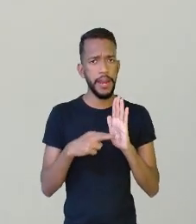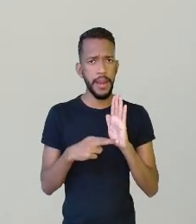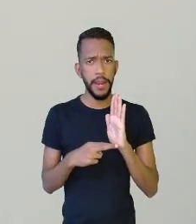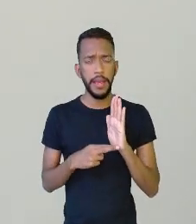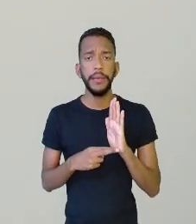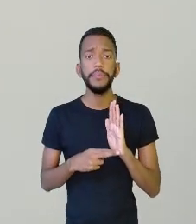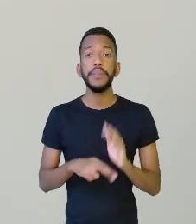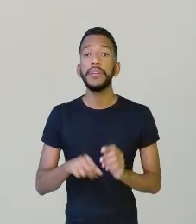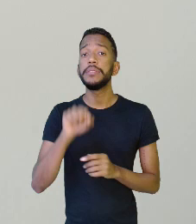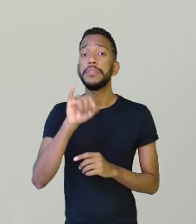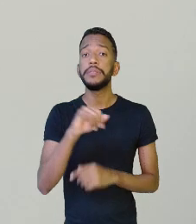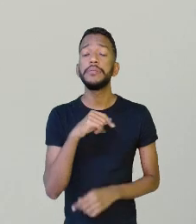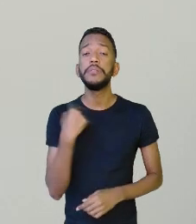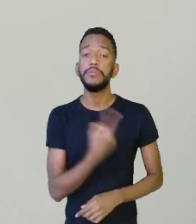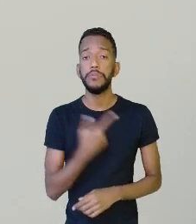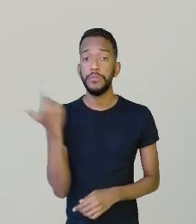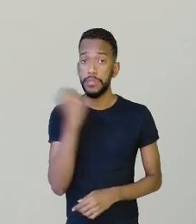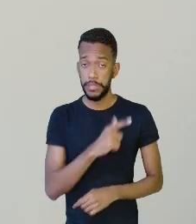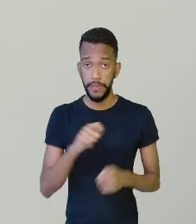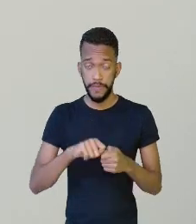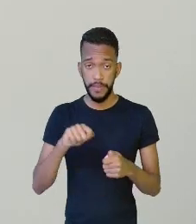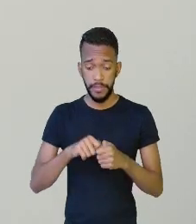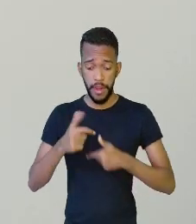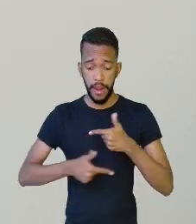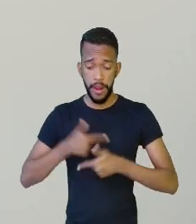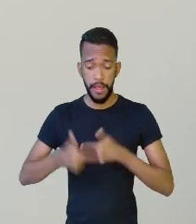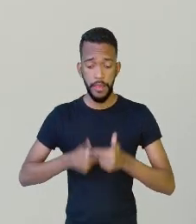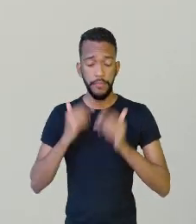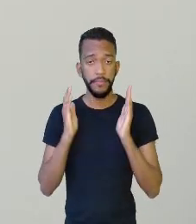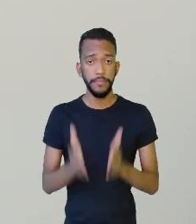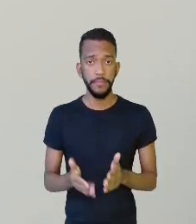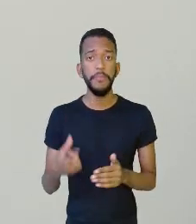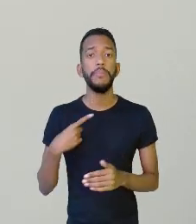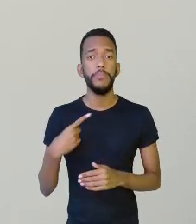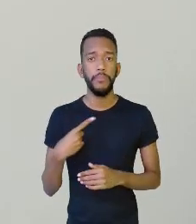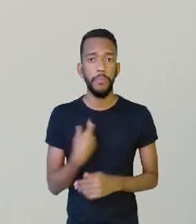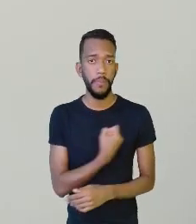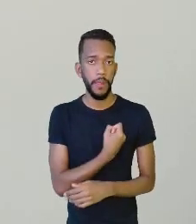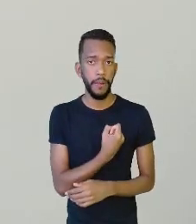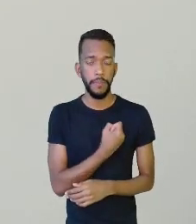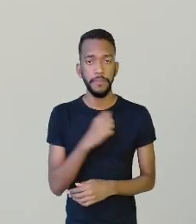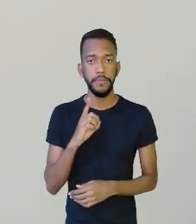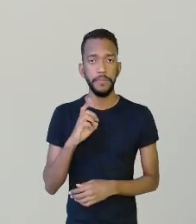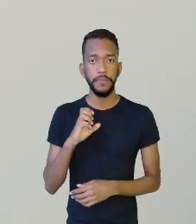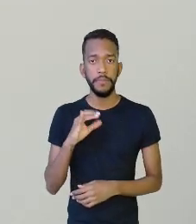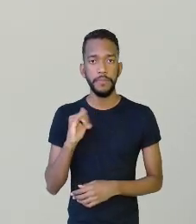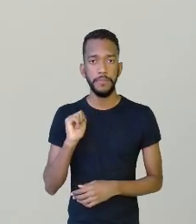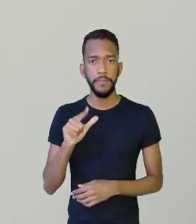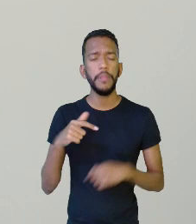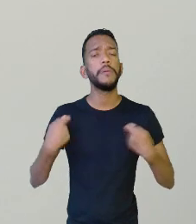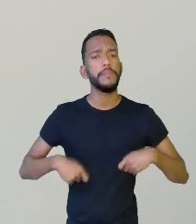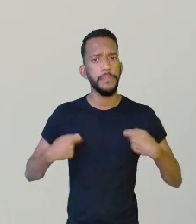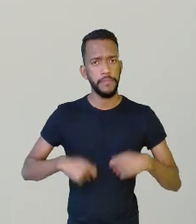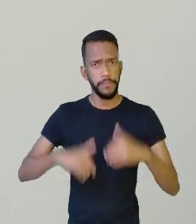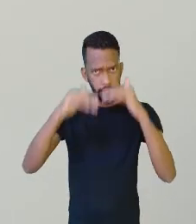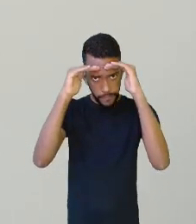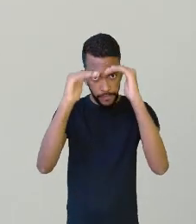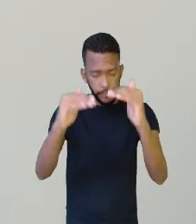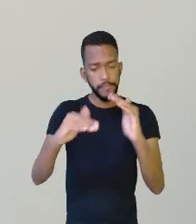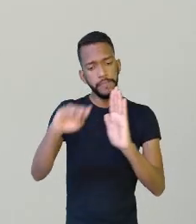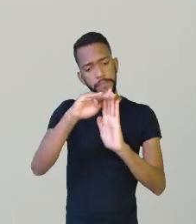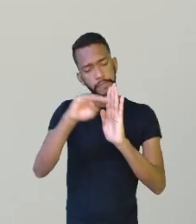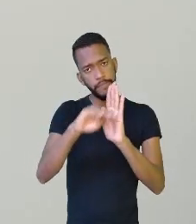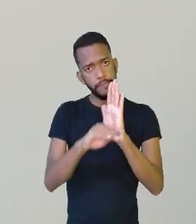só, para que eu consiga fazer as minhas operações com números decimais, eu preciso respeitar algumas